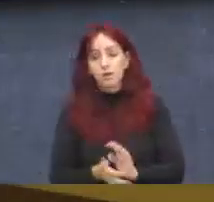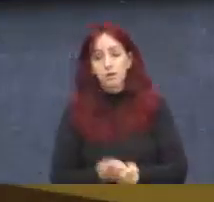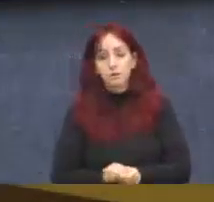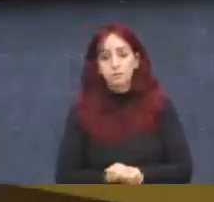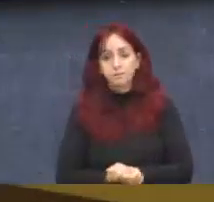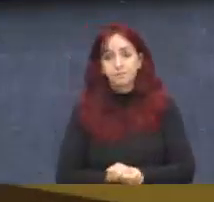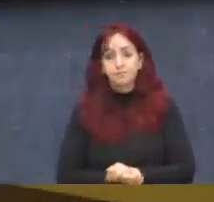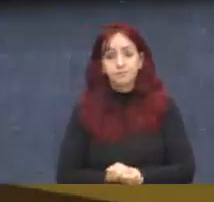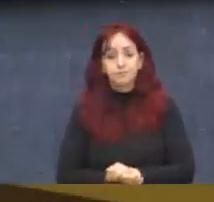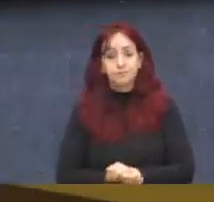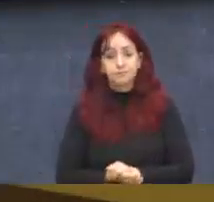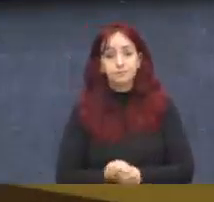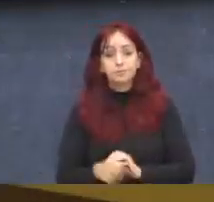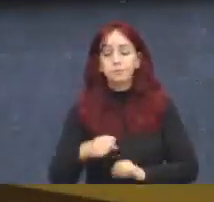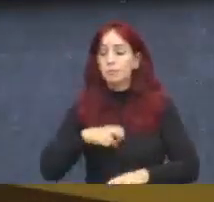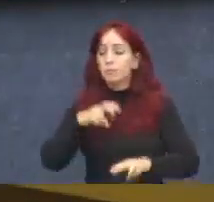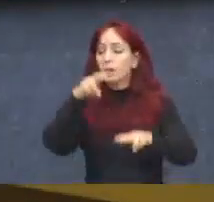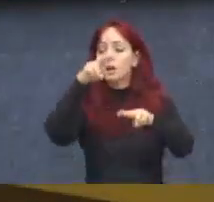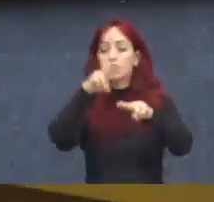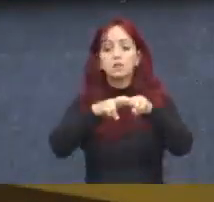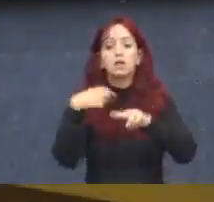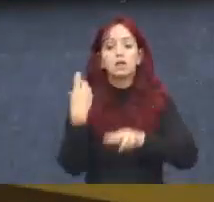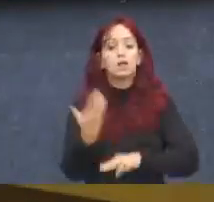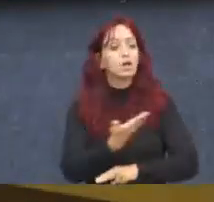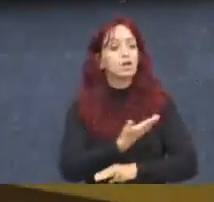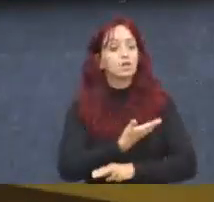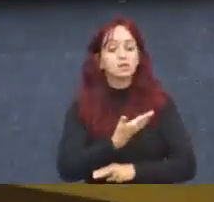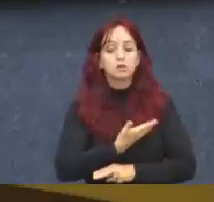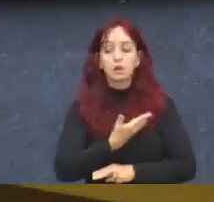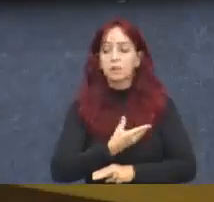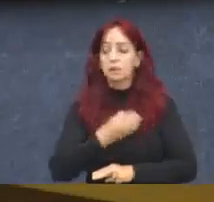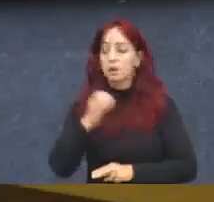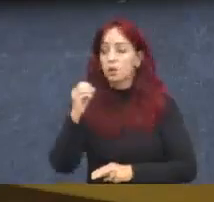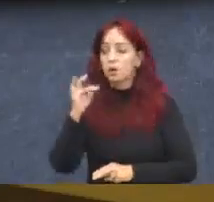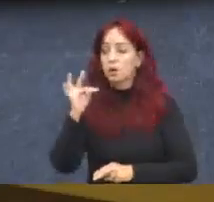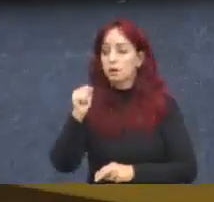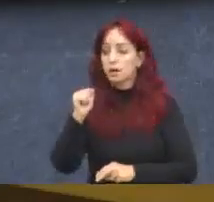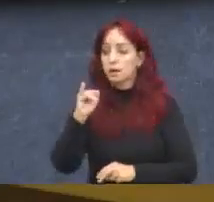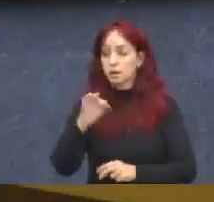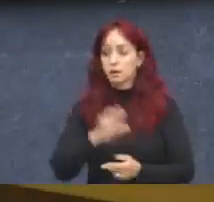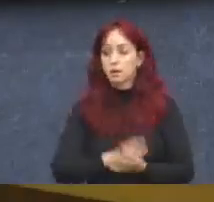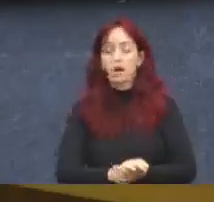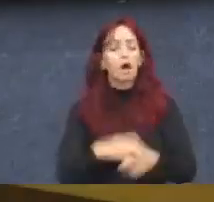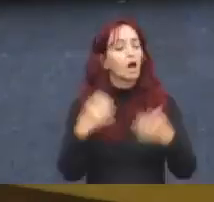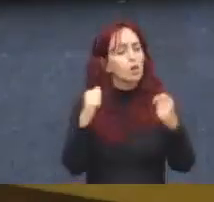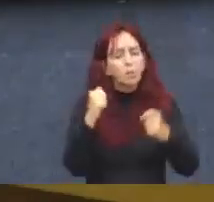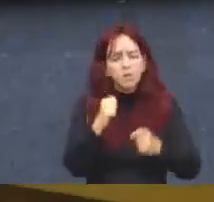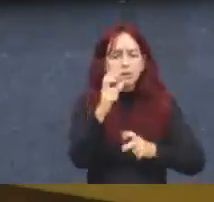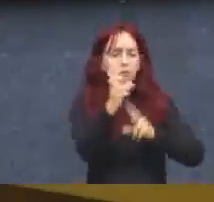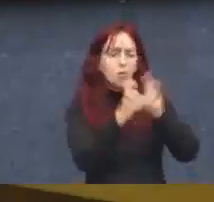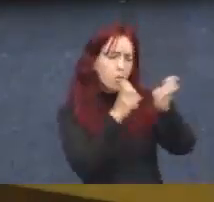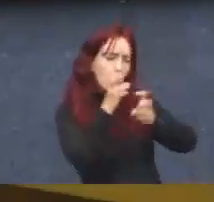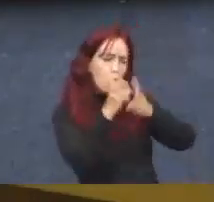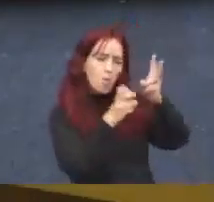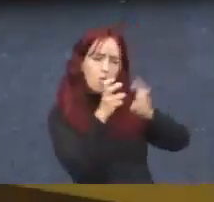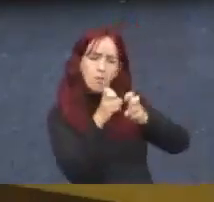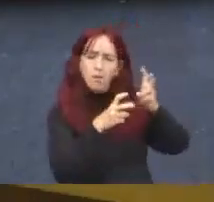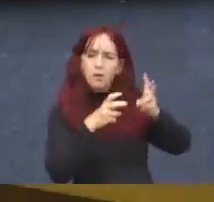citada a presença do nosso ilustríssimo amigo, vereador. E o meu pedido de desculpas, que não precisava escutar as baboseiras